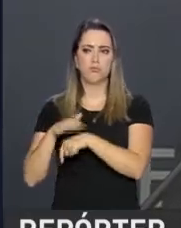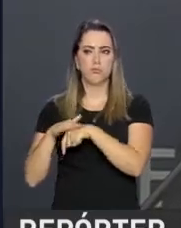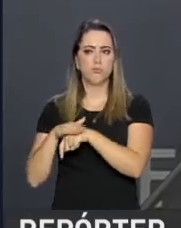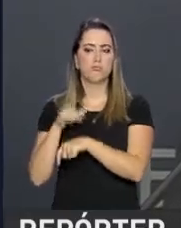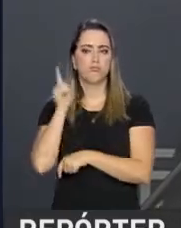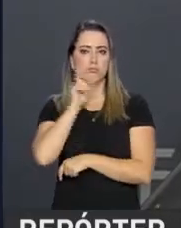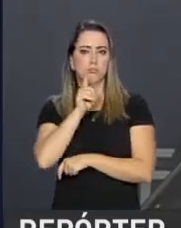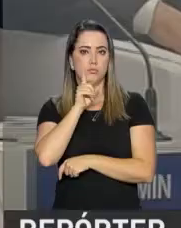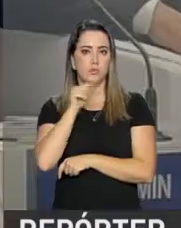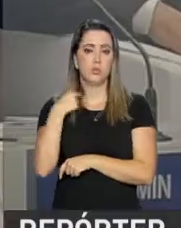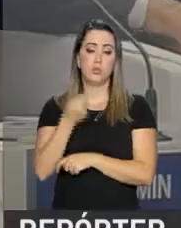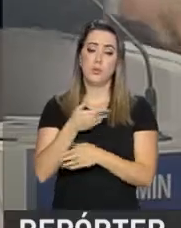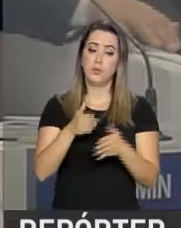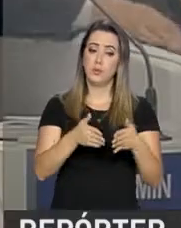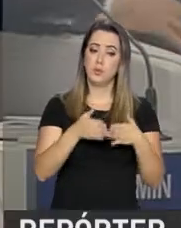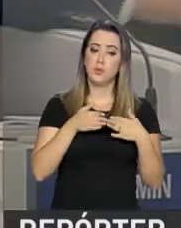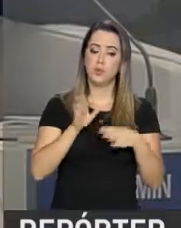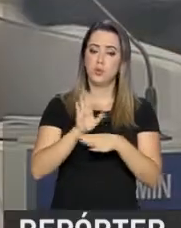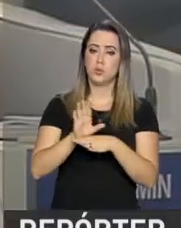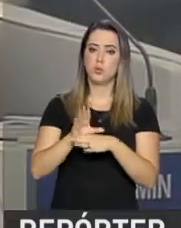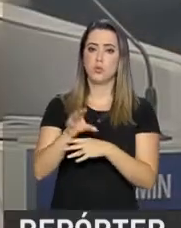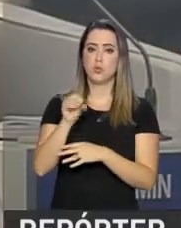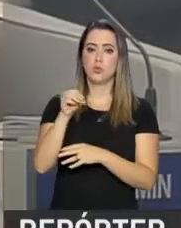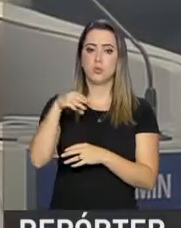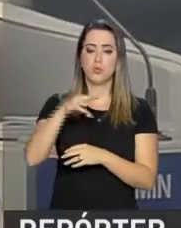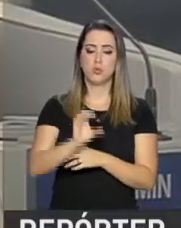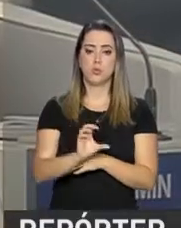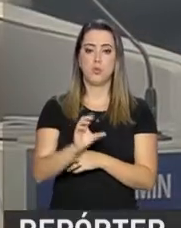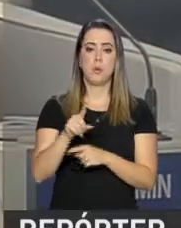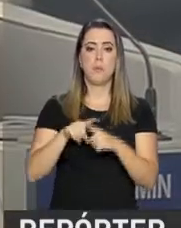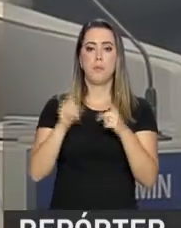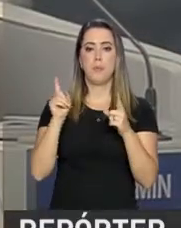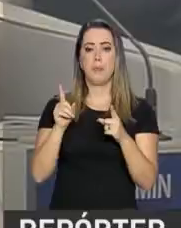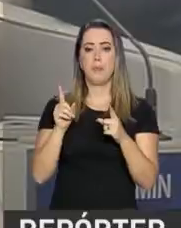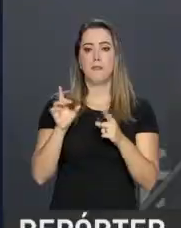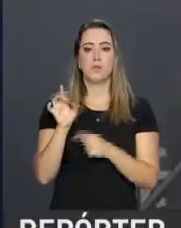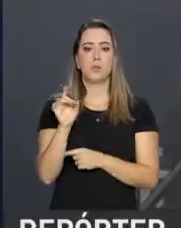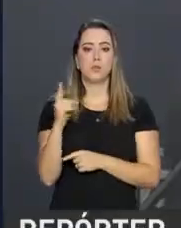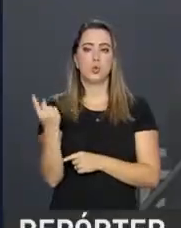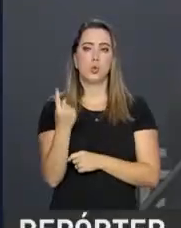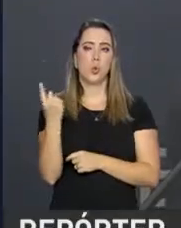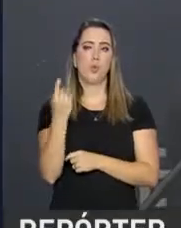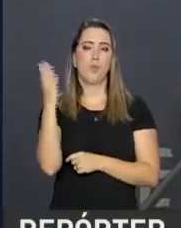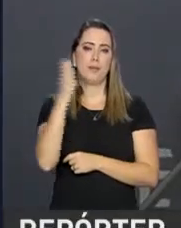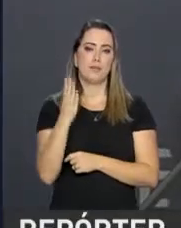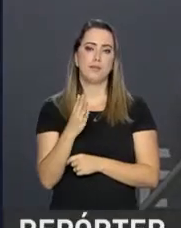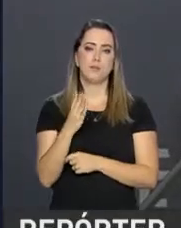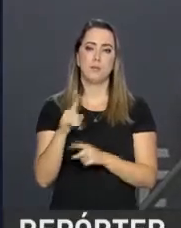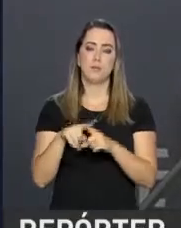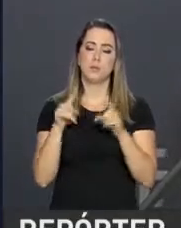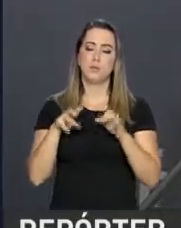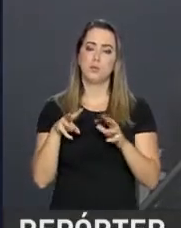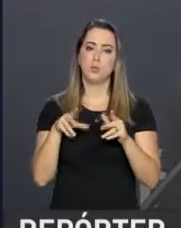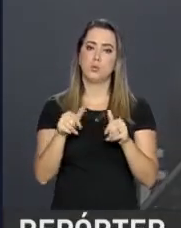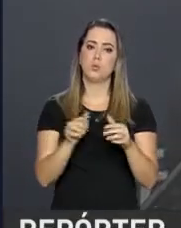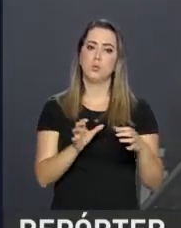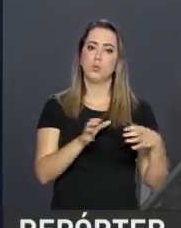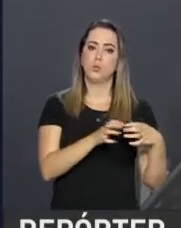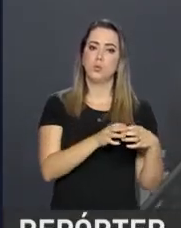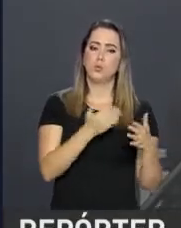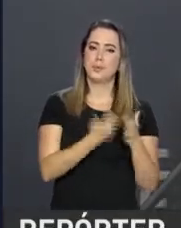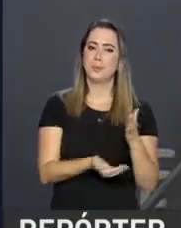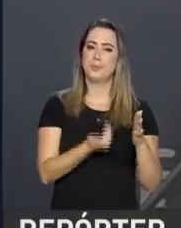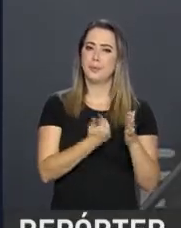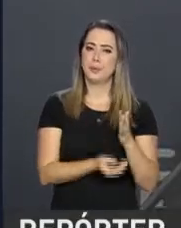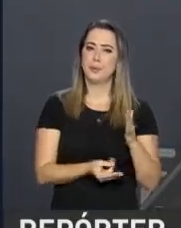vamos formular uma representação à organização mundial do comércio mas não me lembro não unilateralmente não apenas o brasil mas com todos os